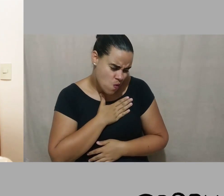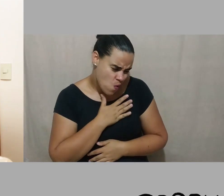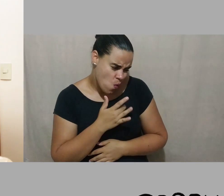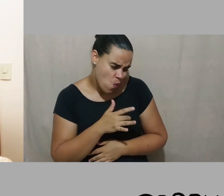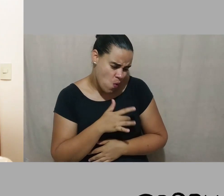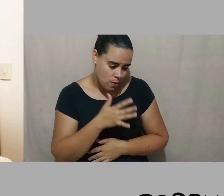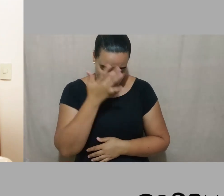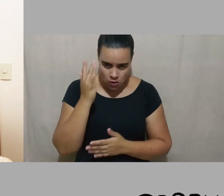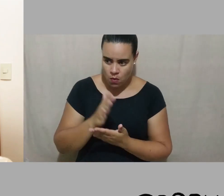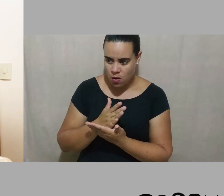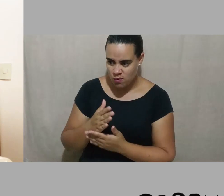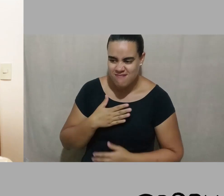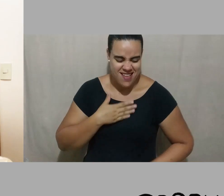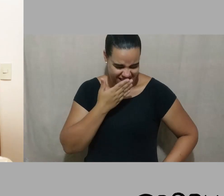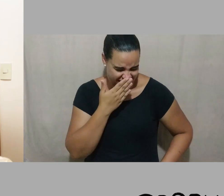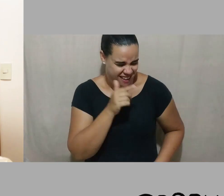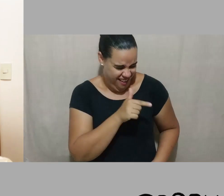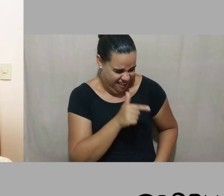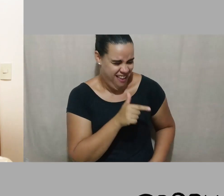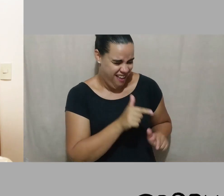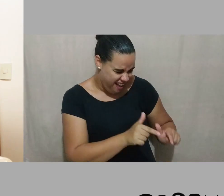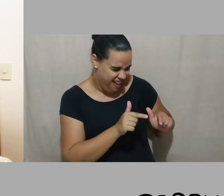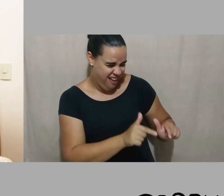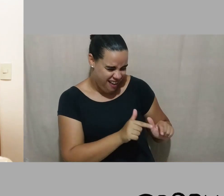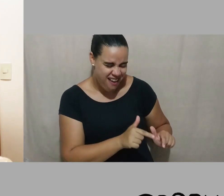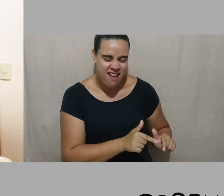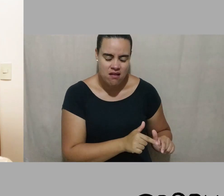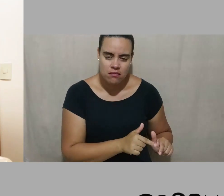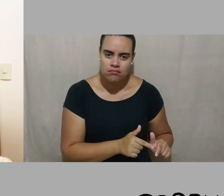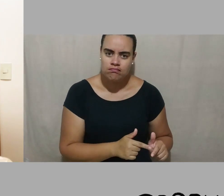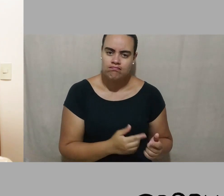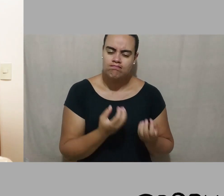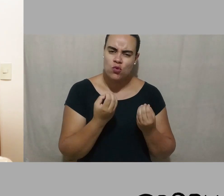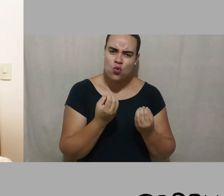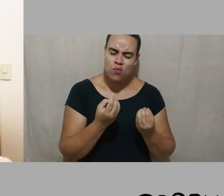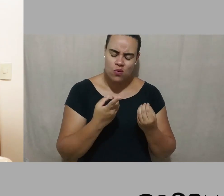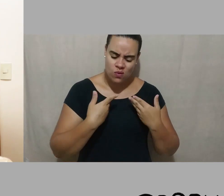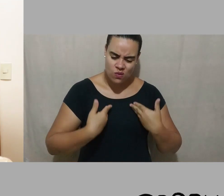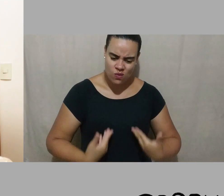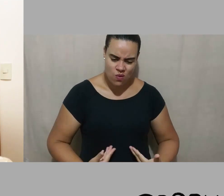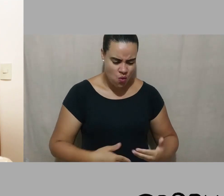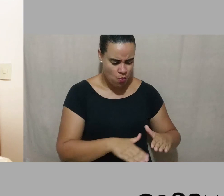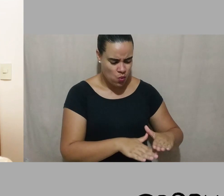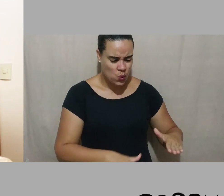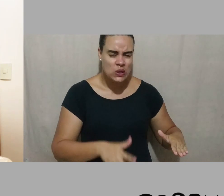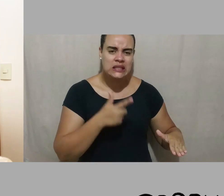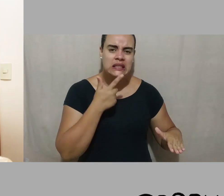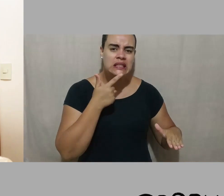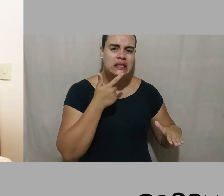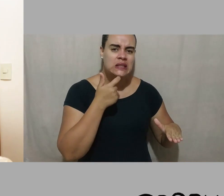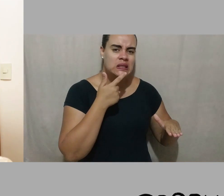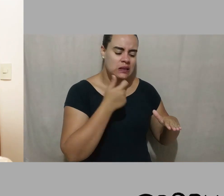e misericórdia, outros com crueldades, riso e escárnio. Era apenas um corpo desconhecido,